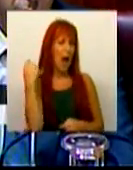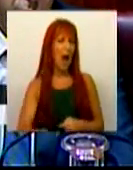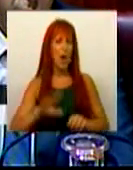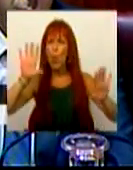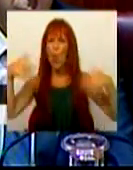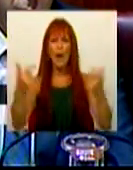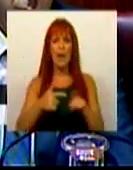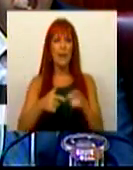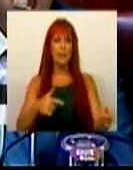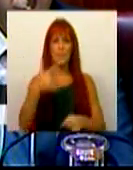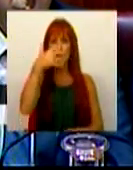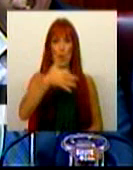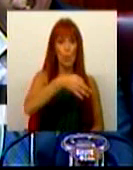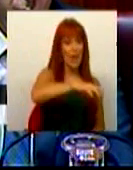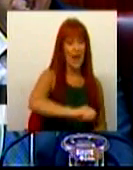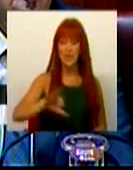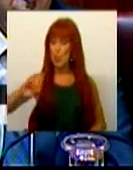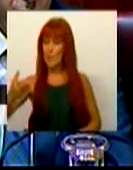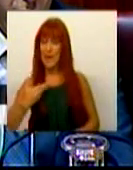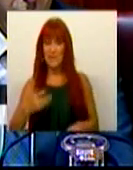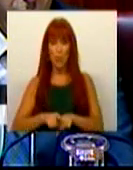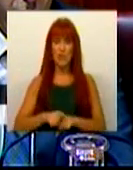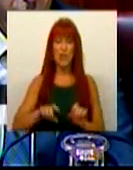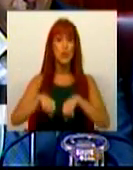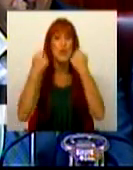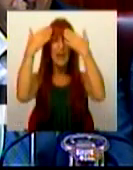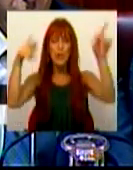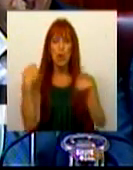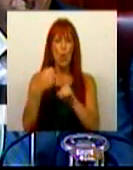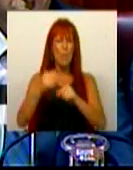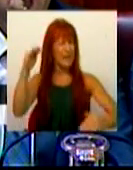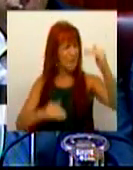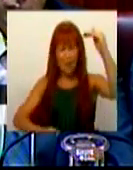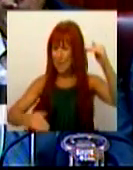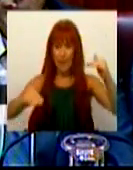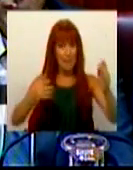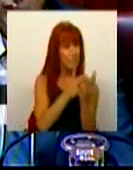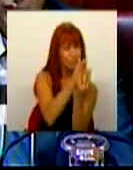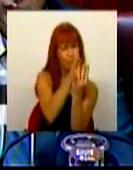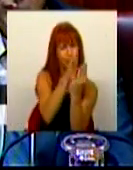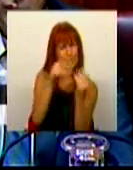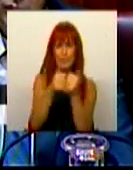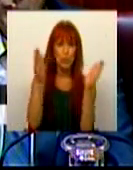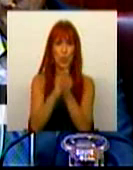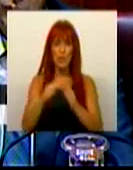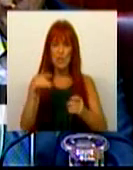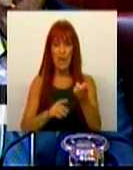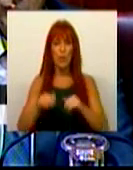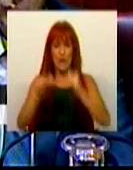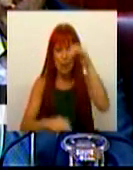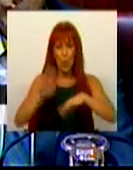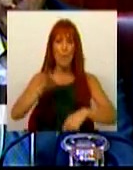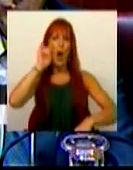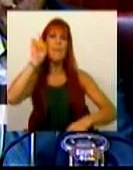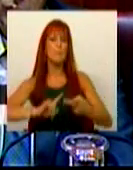qualquer socialista e social-democrata, que é o combate pelas desigualdades em todas as suas vertentes. A desigualdade com base no género,